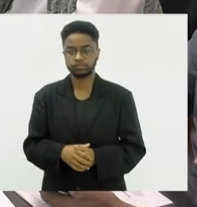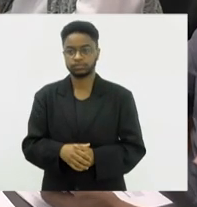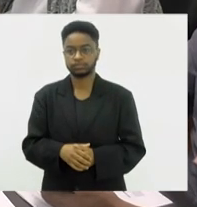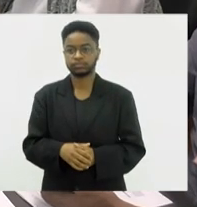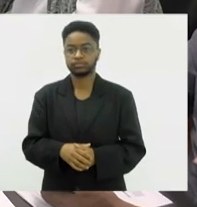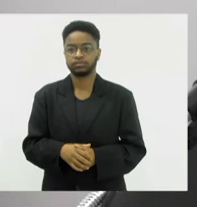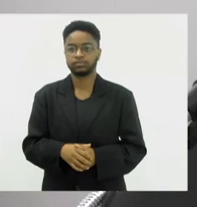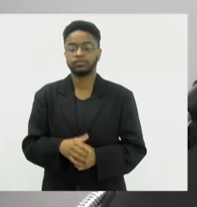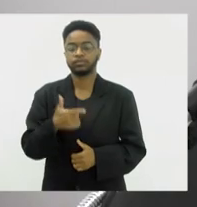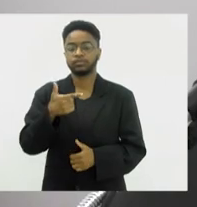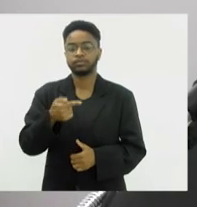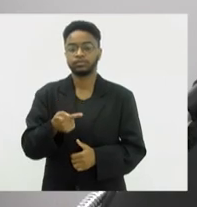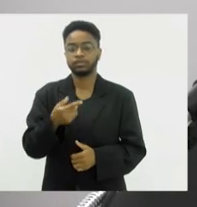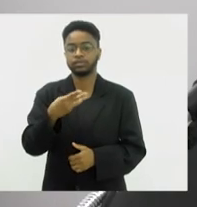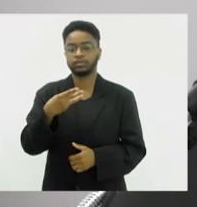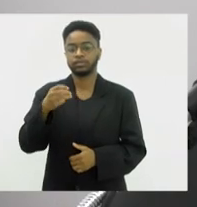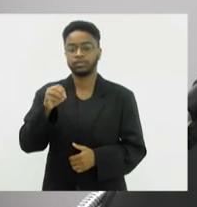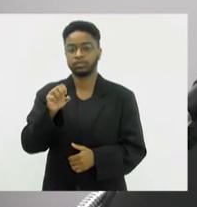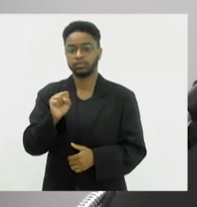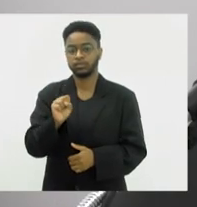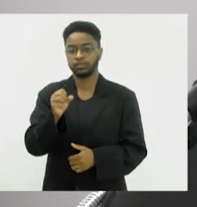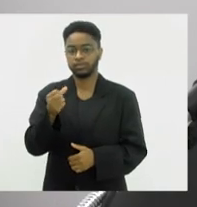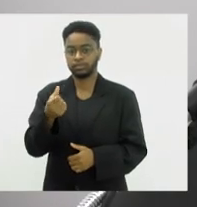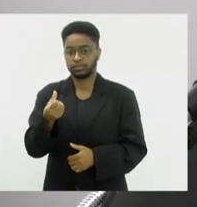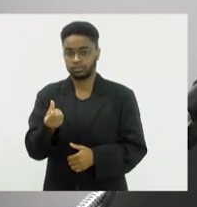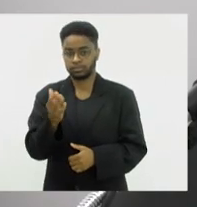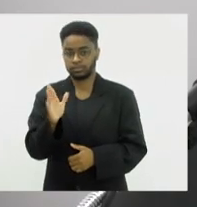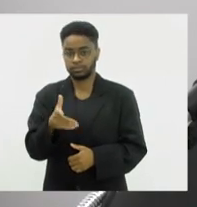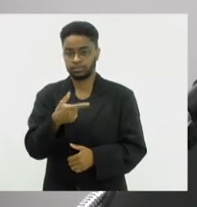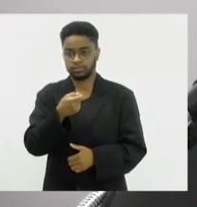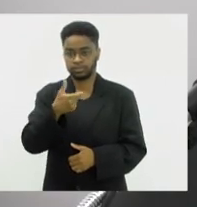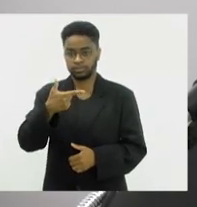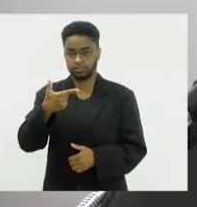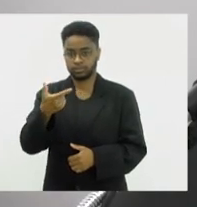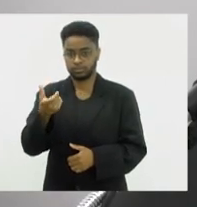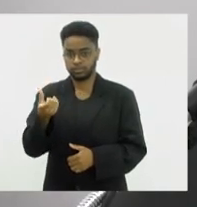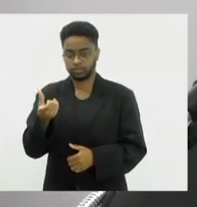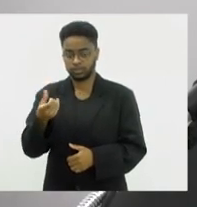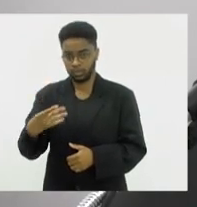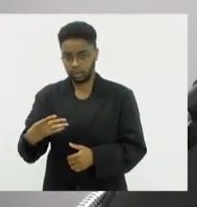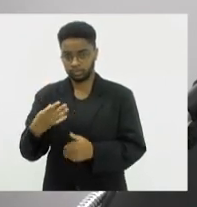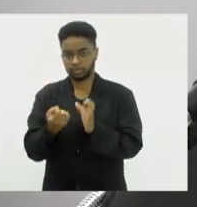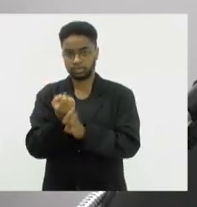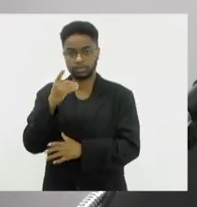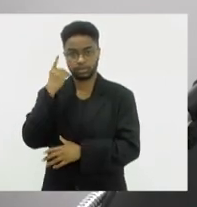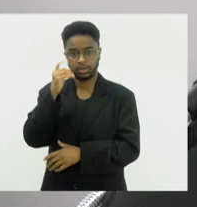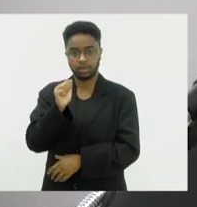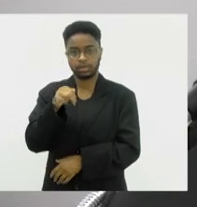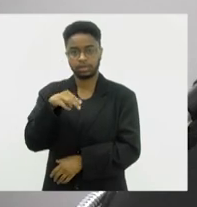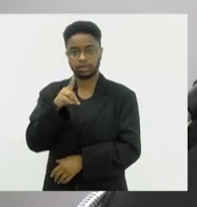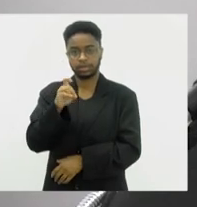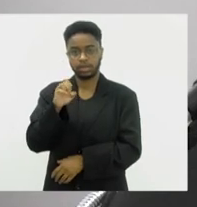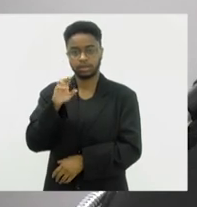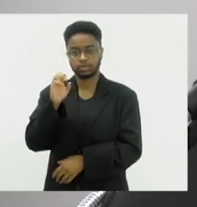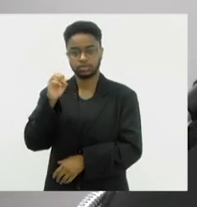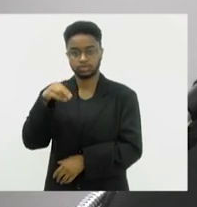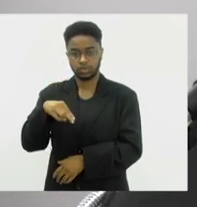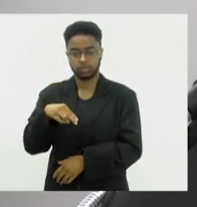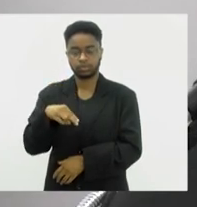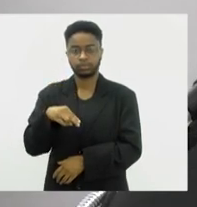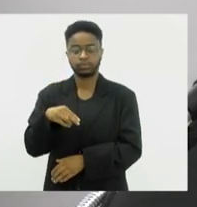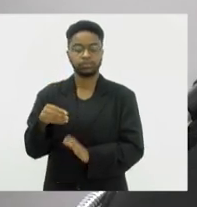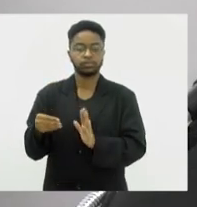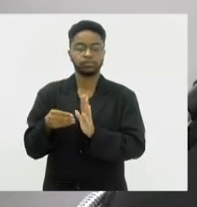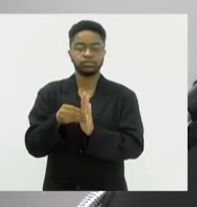27, projeto de lei 3086 de 24, de autoria do deputado Anderson Moraes, que reconhece a prática de